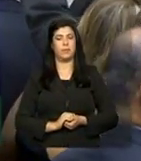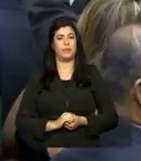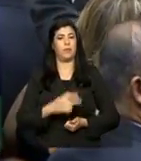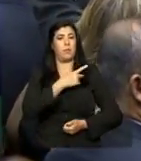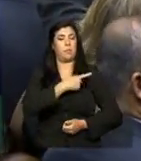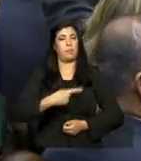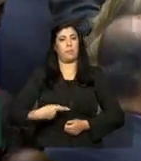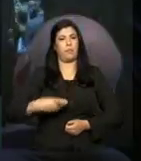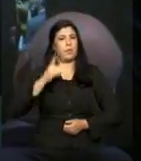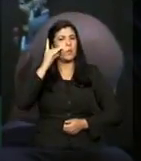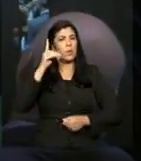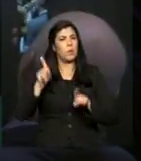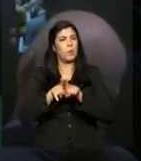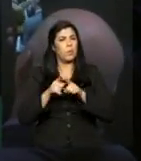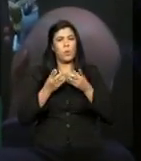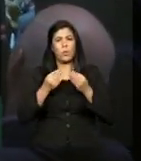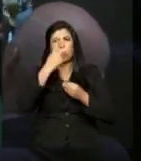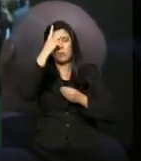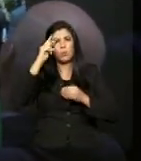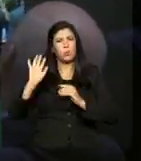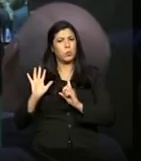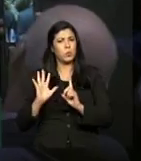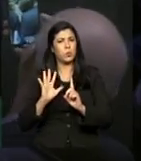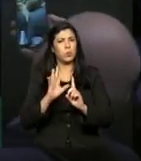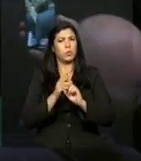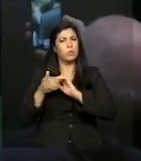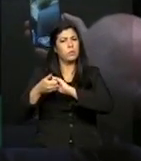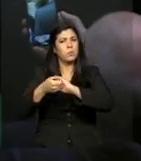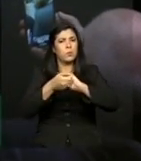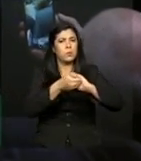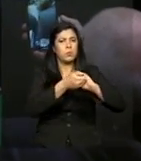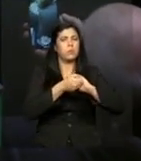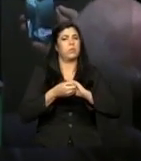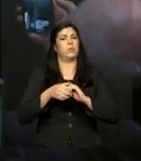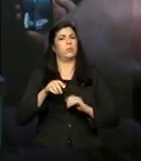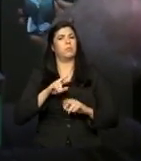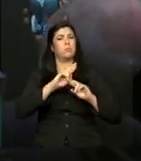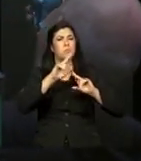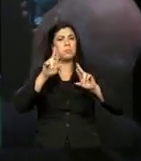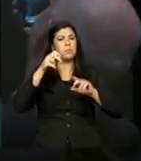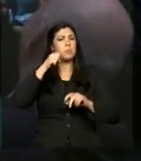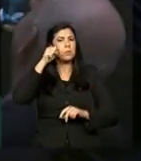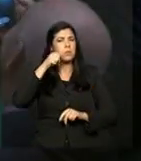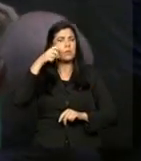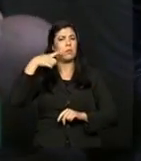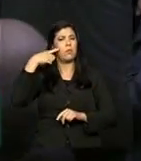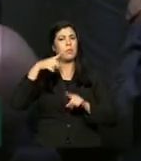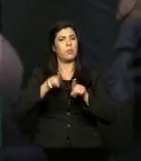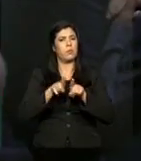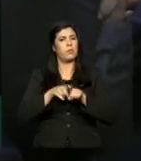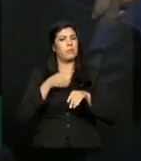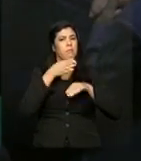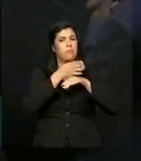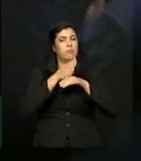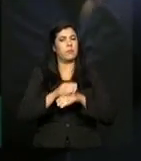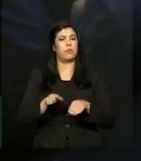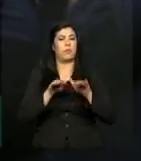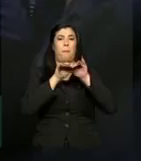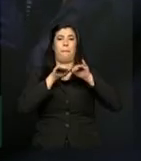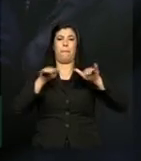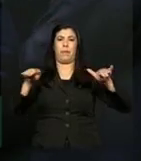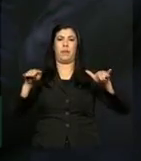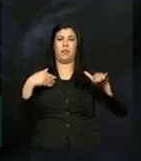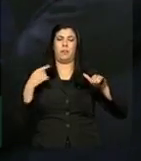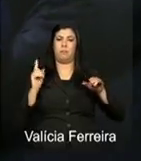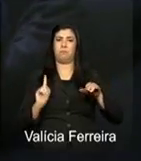Presidenta Dilma Rousseff sendo muito saudada pelos parlamentares. Ela que se dirige até a mesa dos